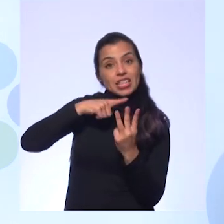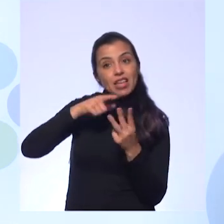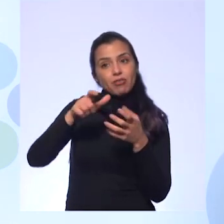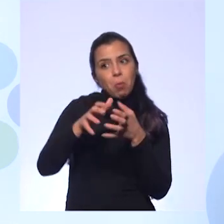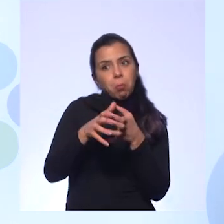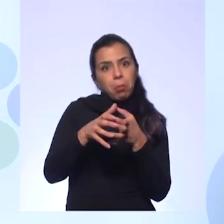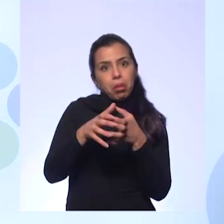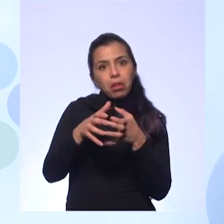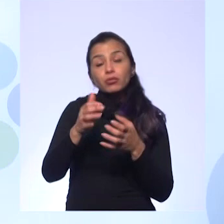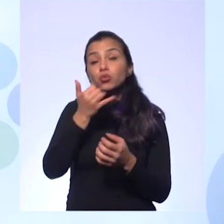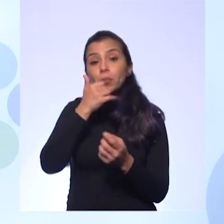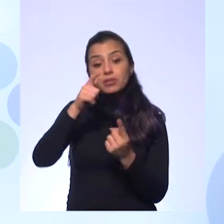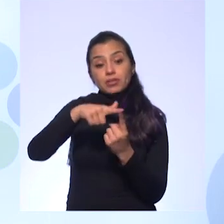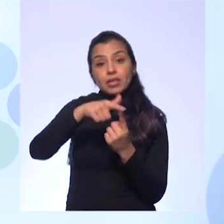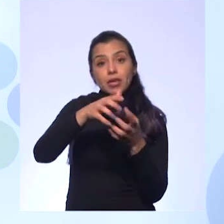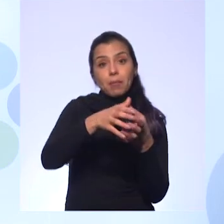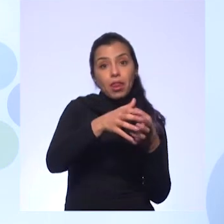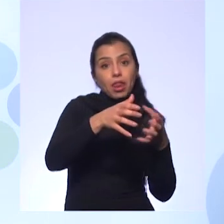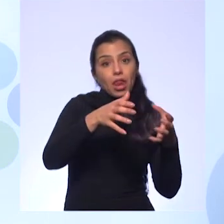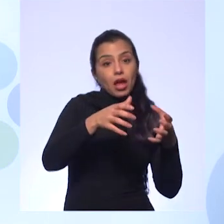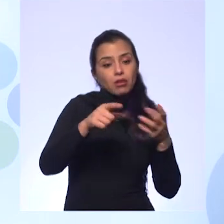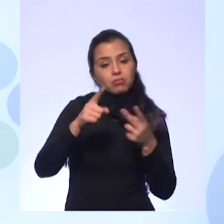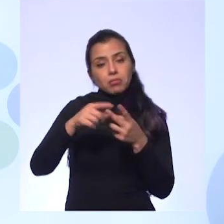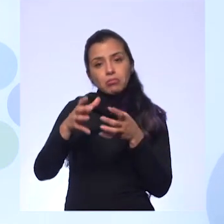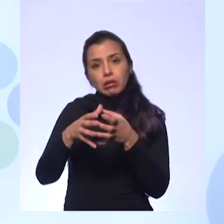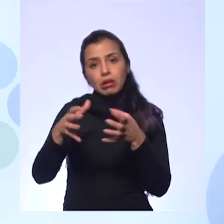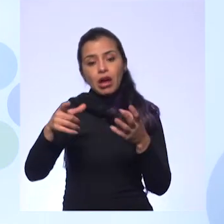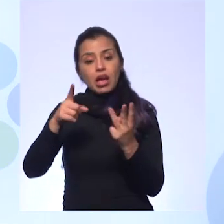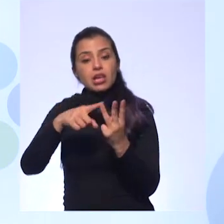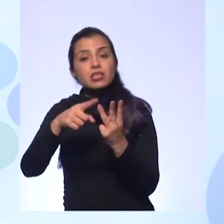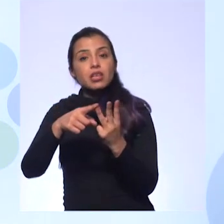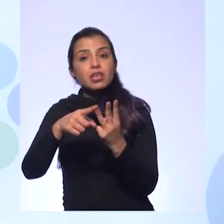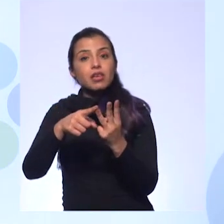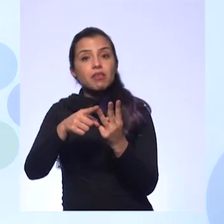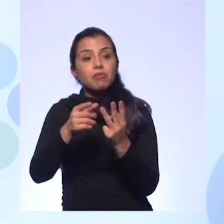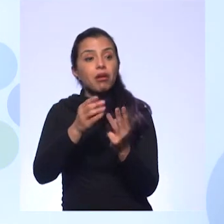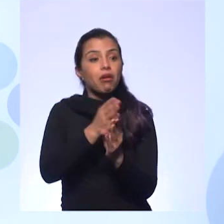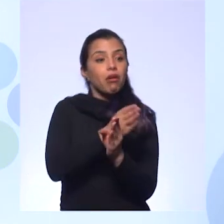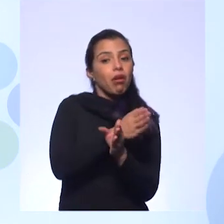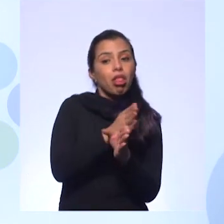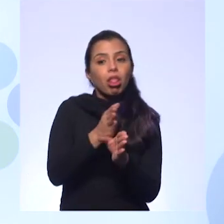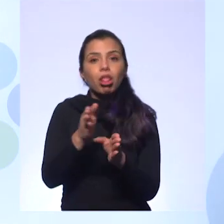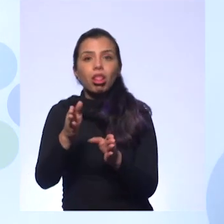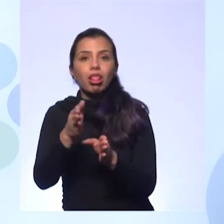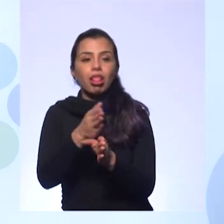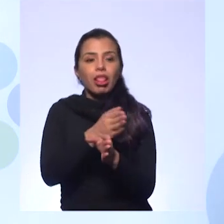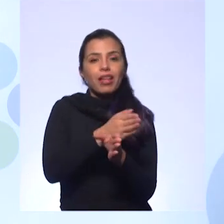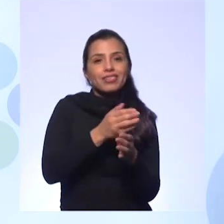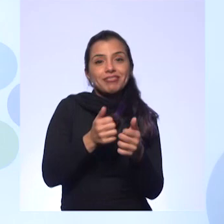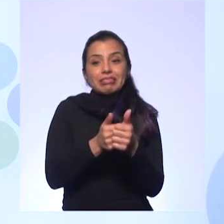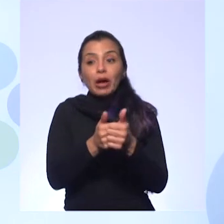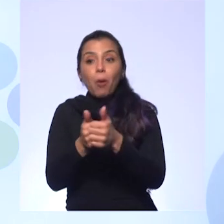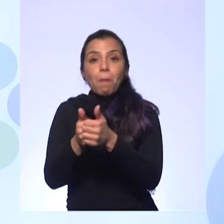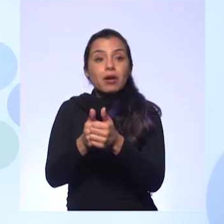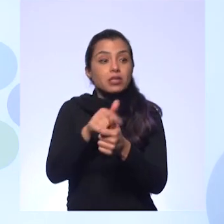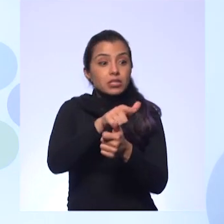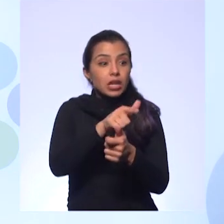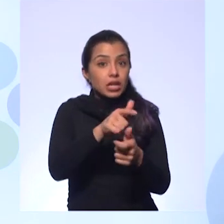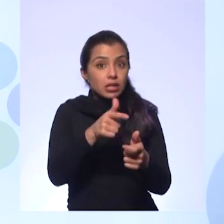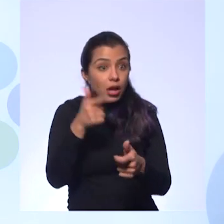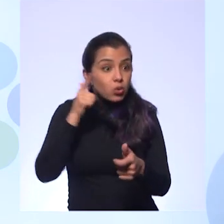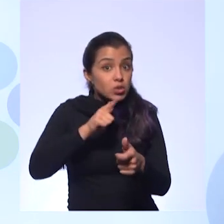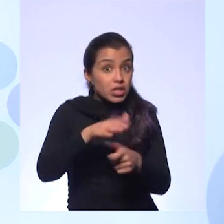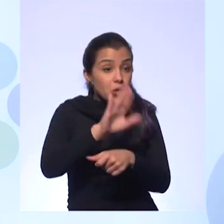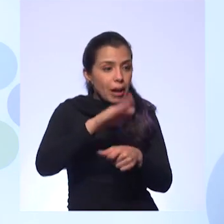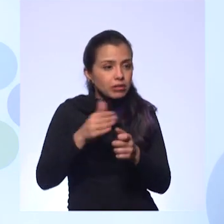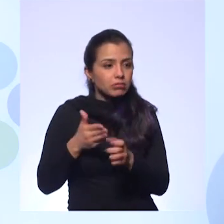Convenção Nacional, depois os girondinos, e a planície vai sempre acompanhando quem está em cima, quem está no poder naquele momento.